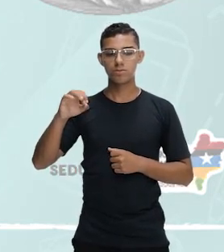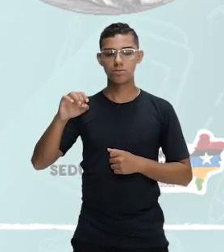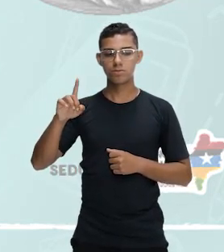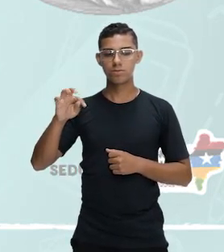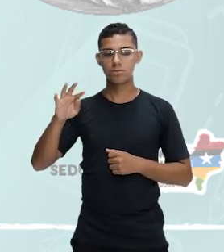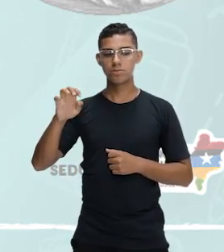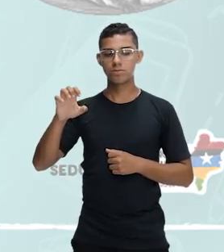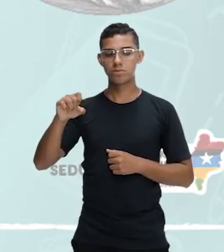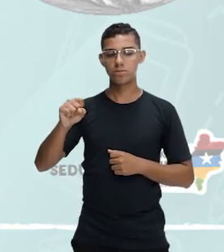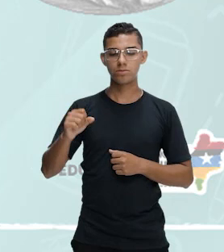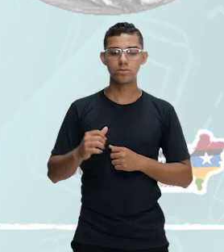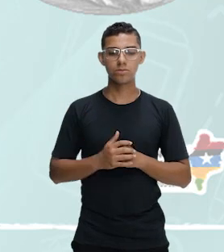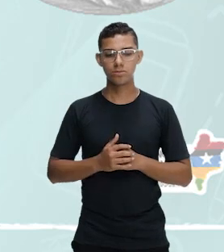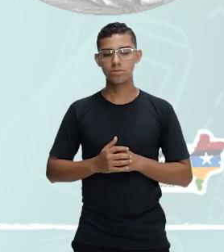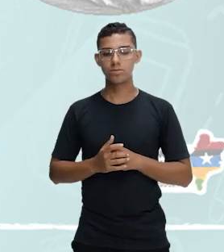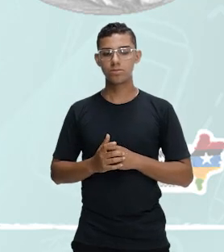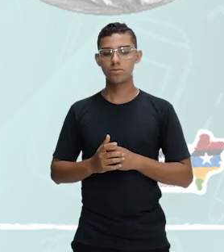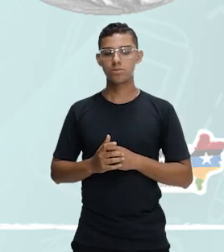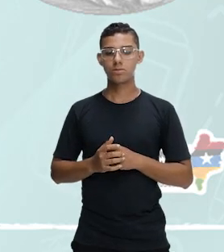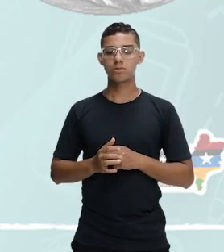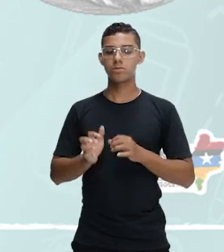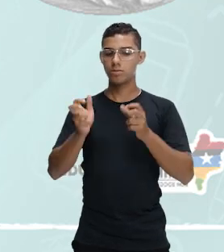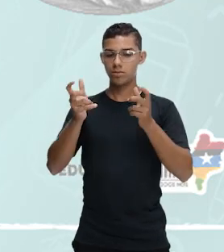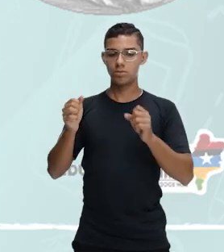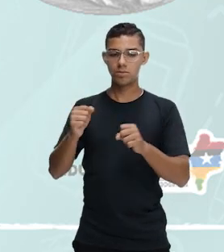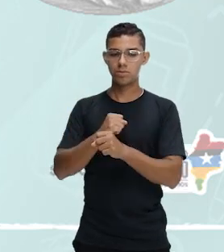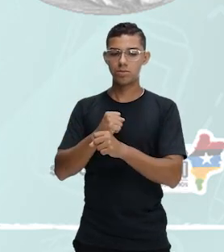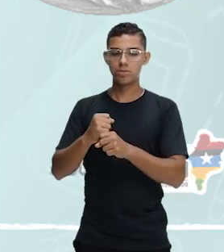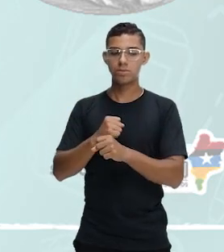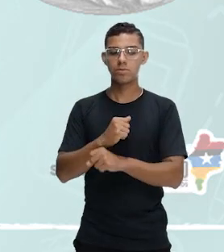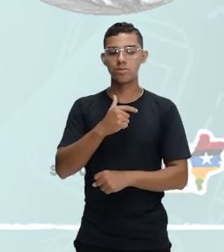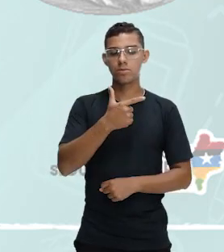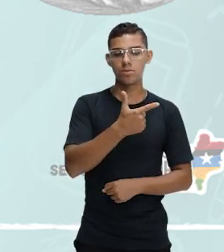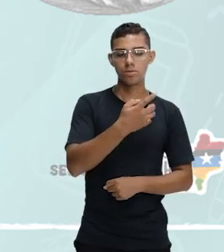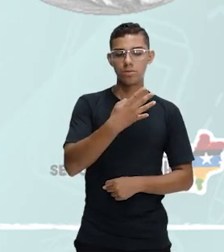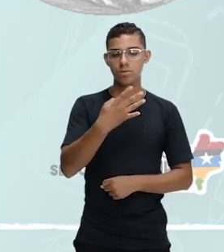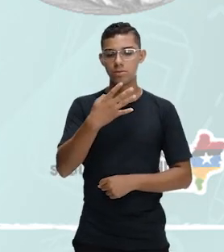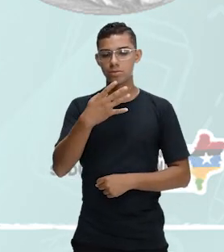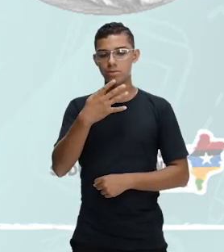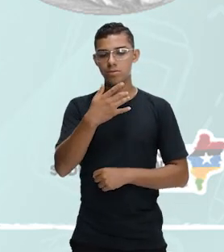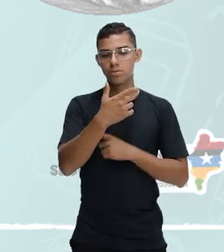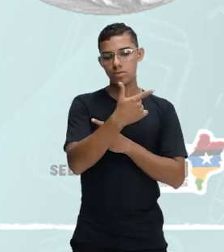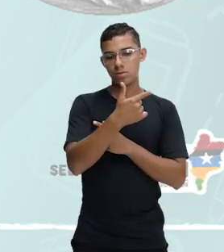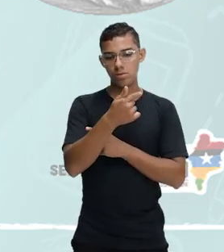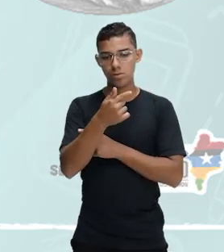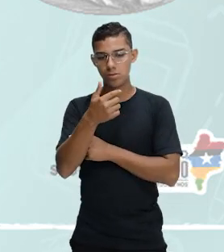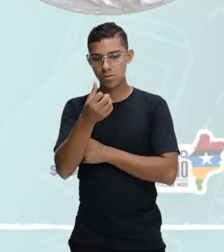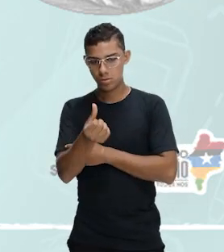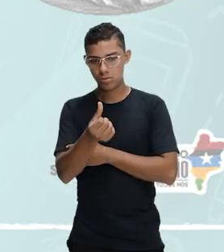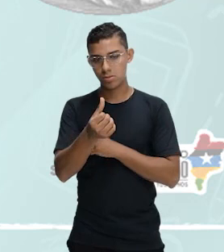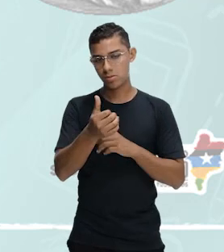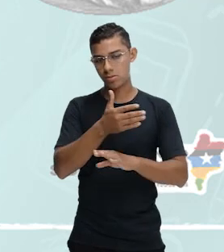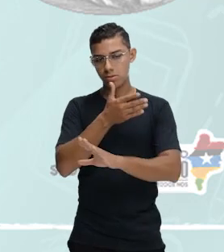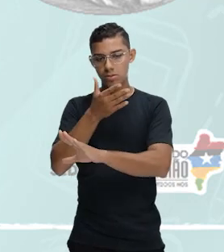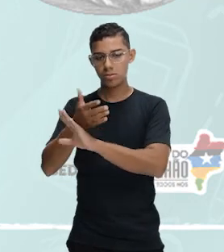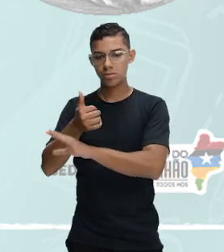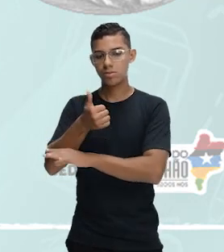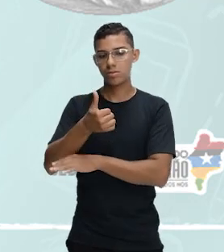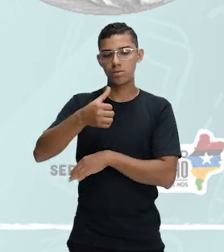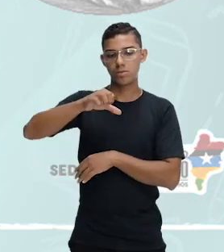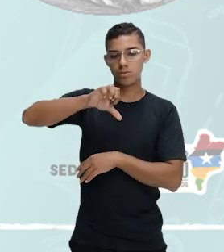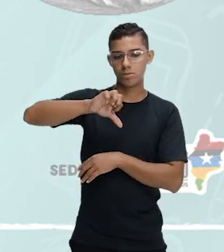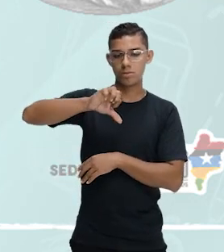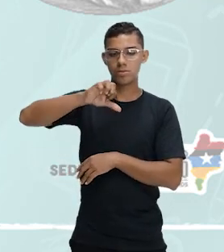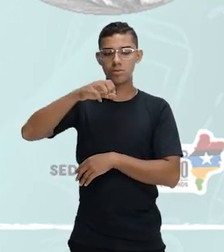de Cirene, né? Viveu ali basicamente entre 276 a 194 a.C., certo? Bibliotecário e